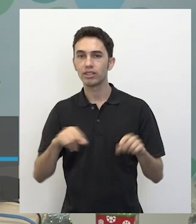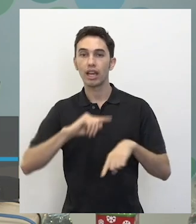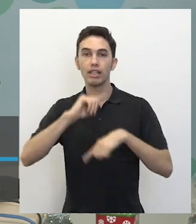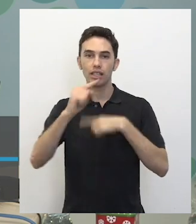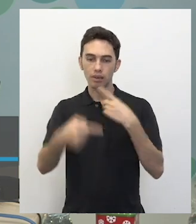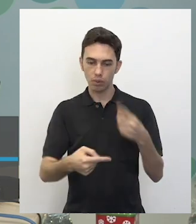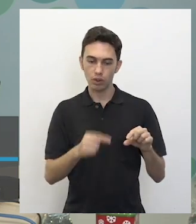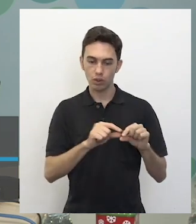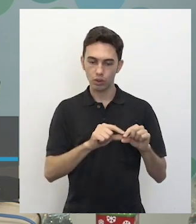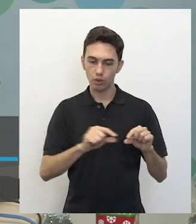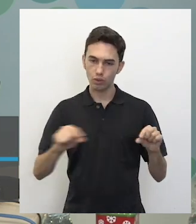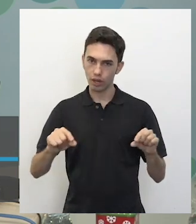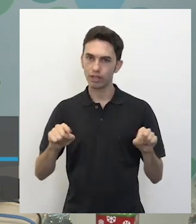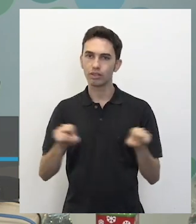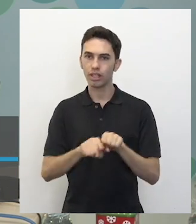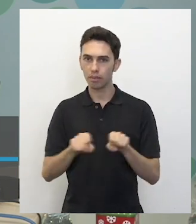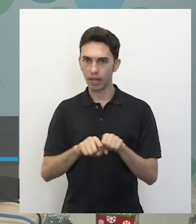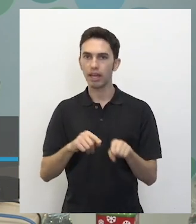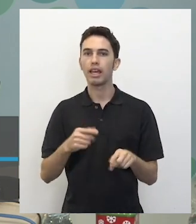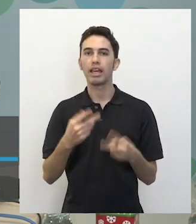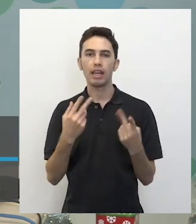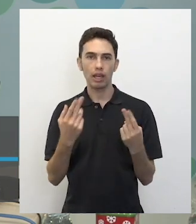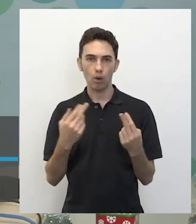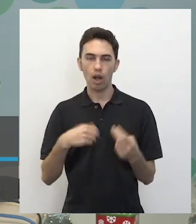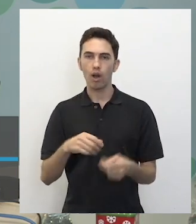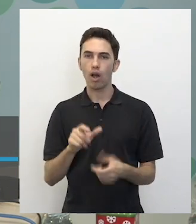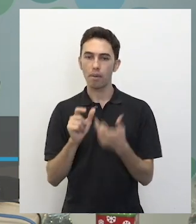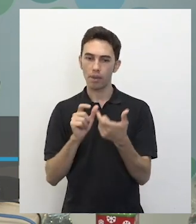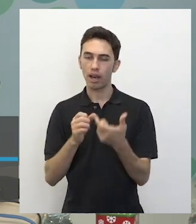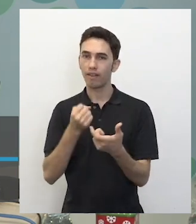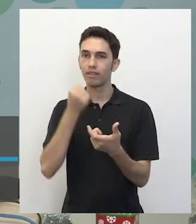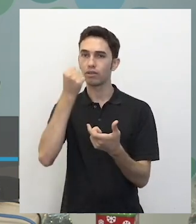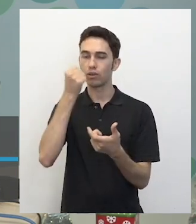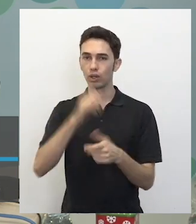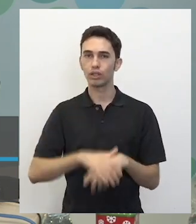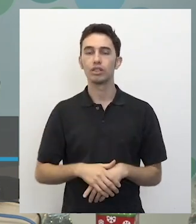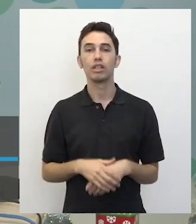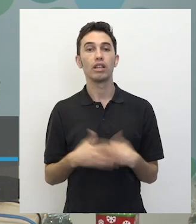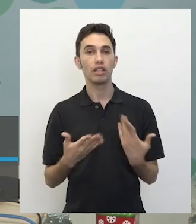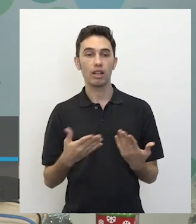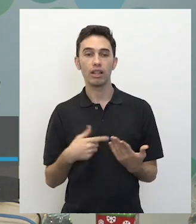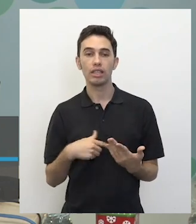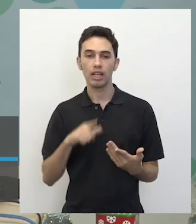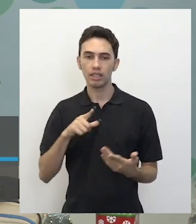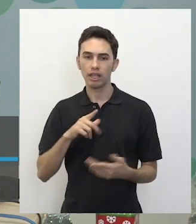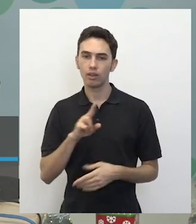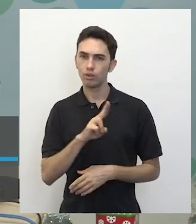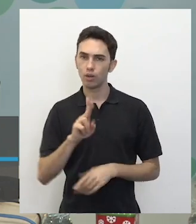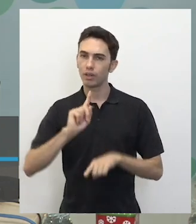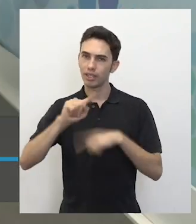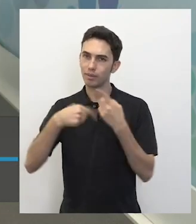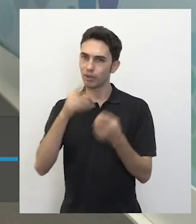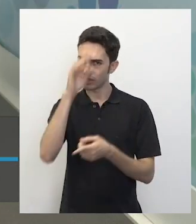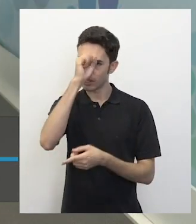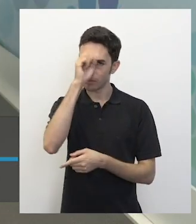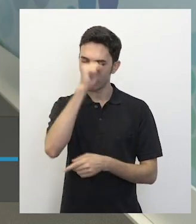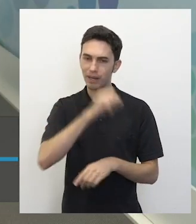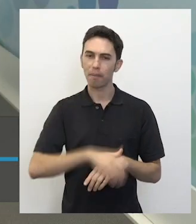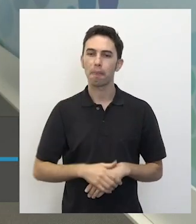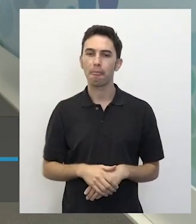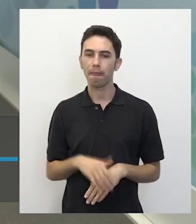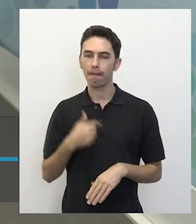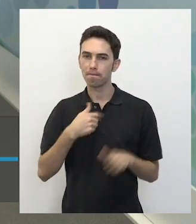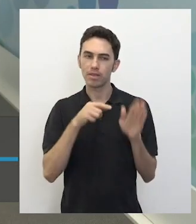embaixo no verso tem a mesma sílaba tônica, a quarta ri em cima. Tem até nome para isso que vocês vão ver depois, né? Eu vou